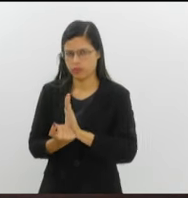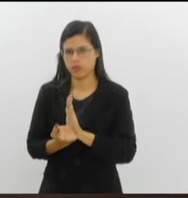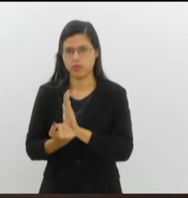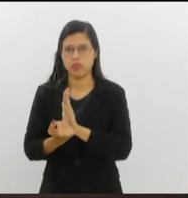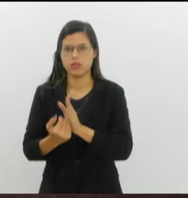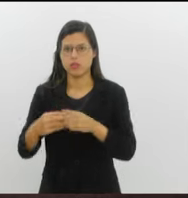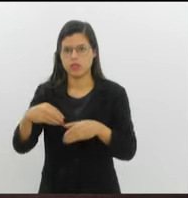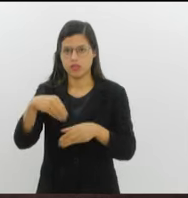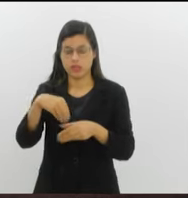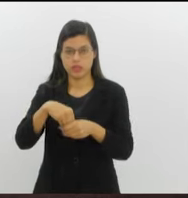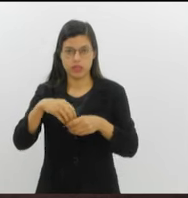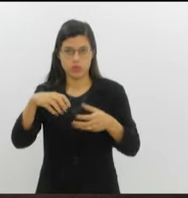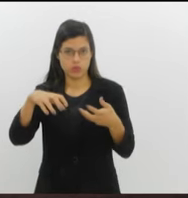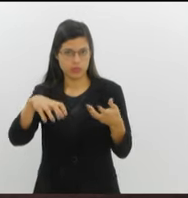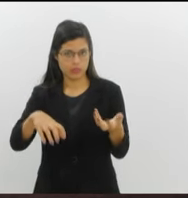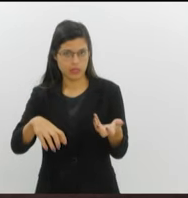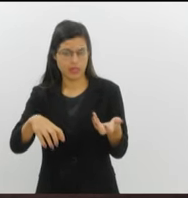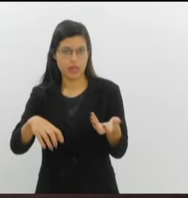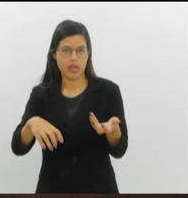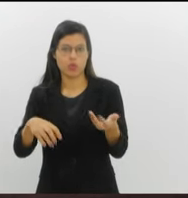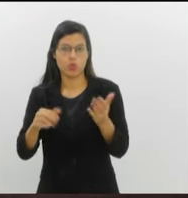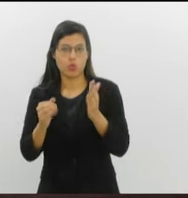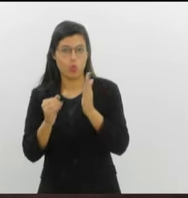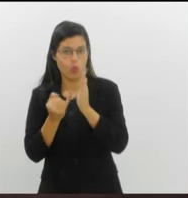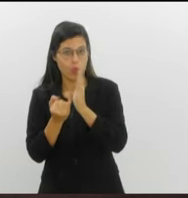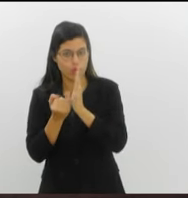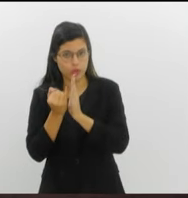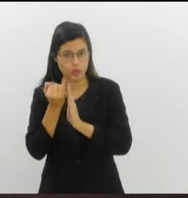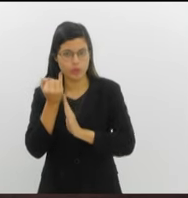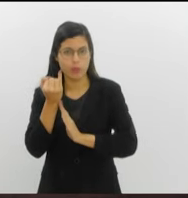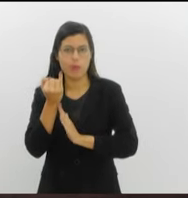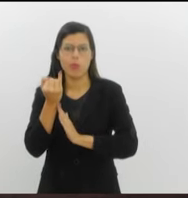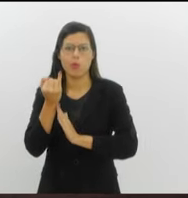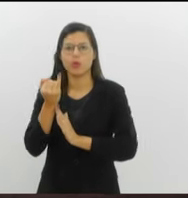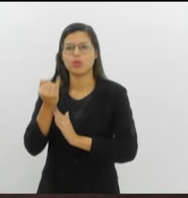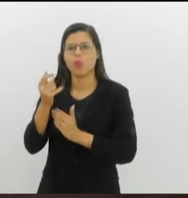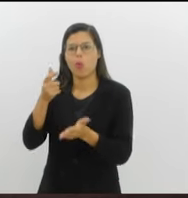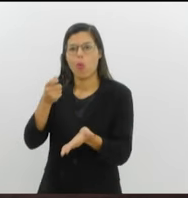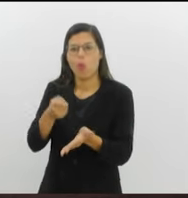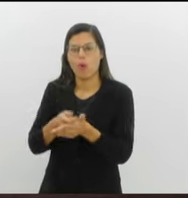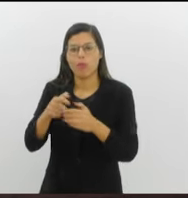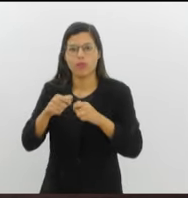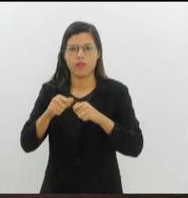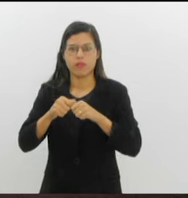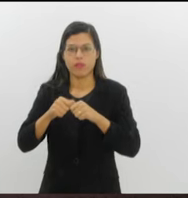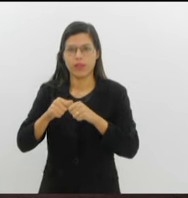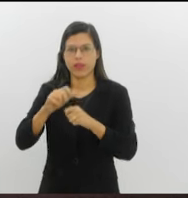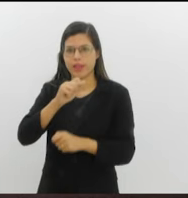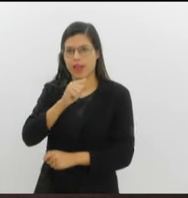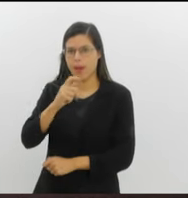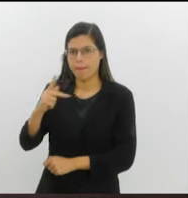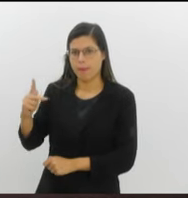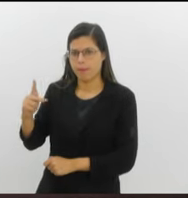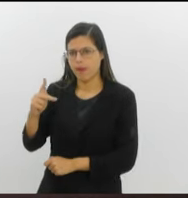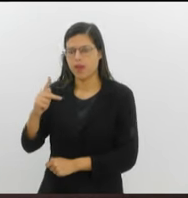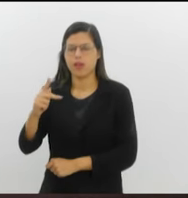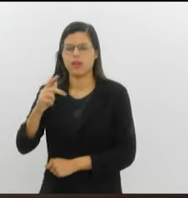dentro do Senado, a taxação de compras feitas pela Shopee e outros sites.